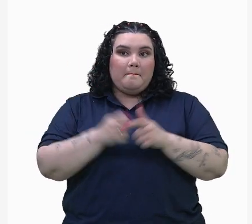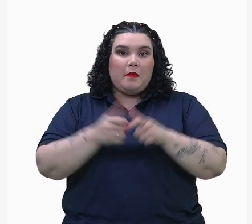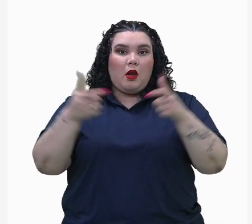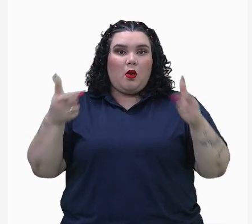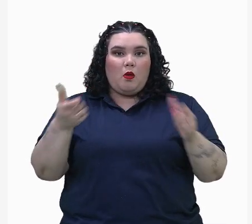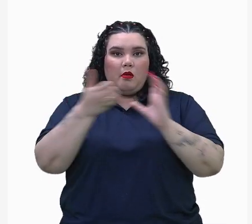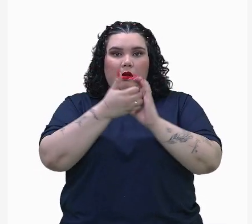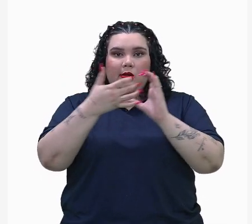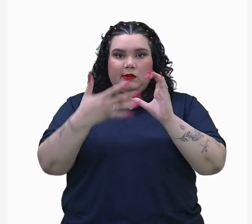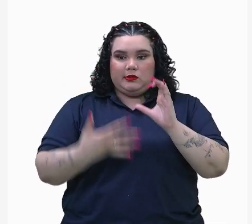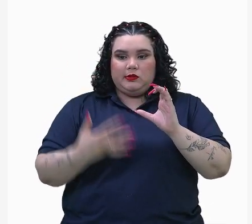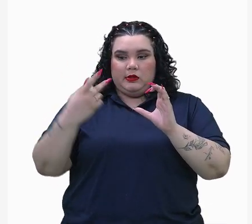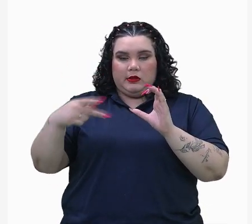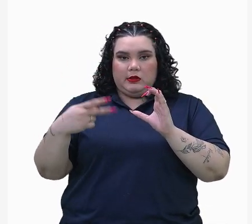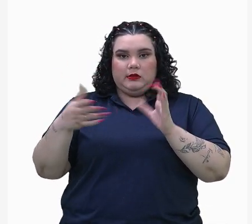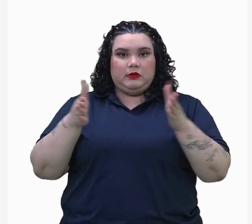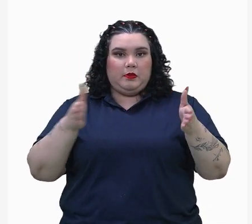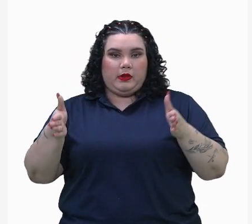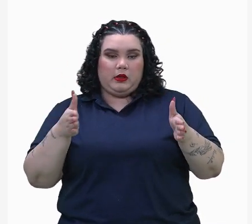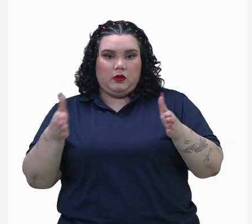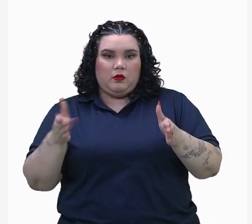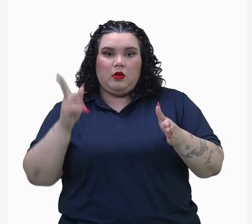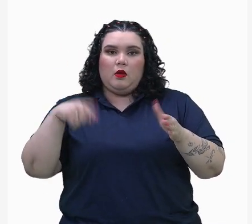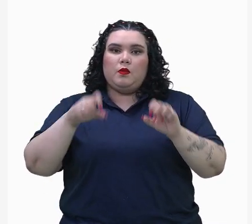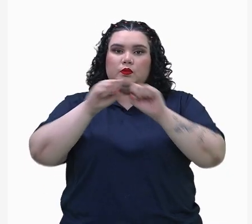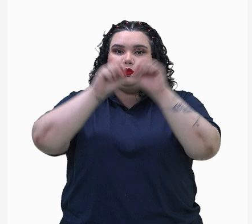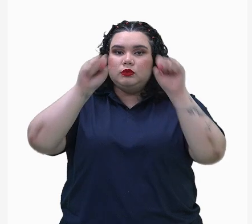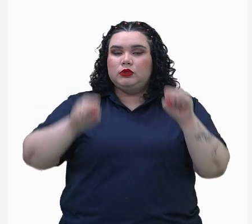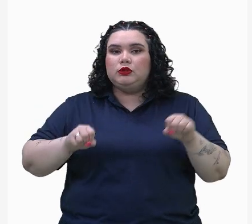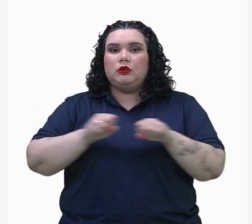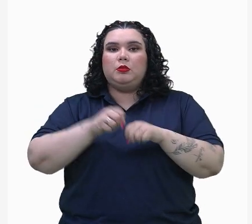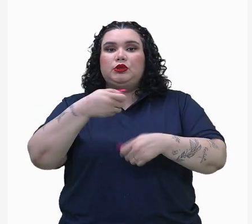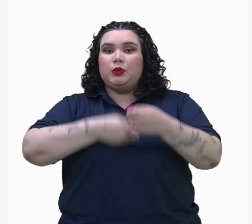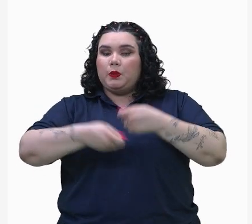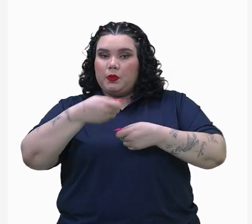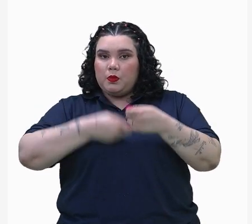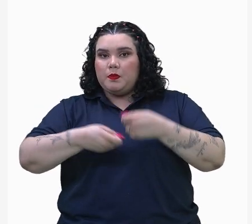do mercantilismo era justamente que era um sistema econômico onde